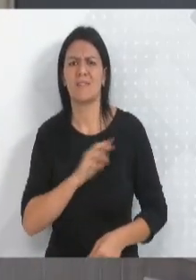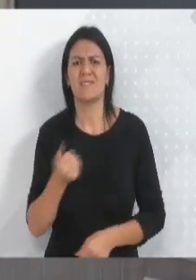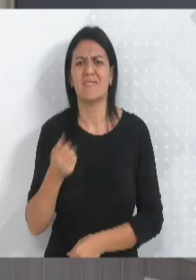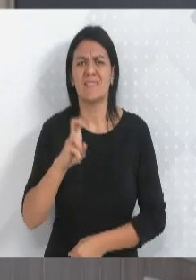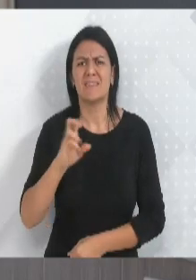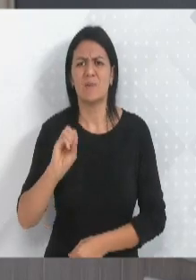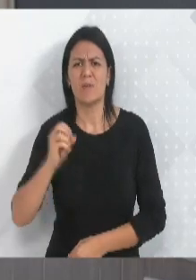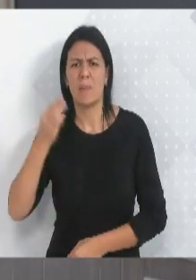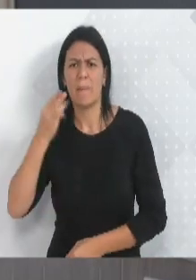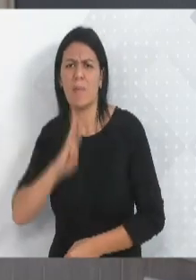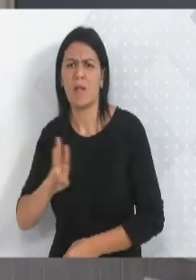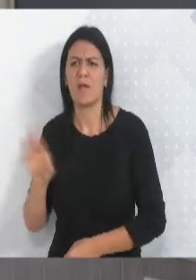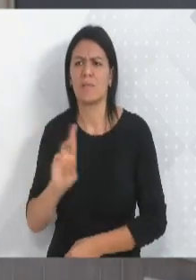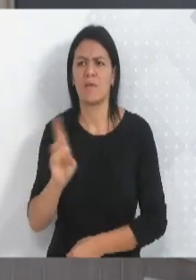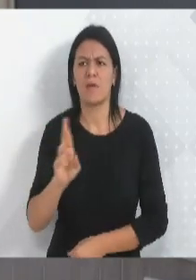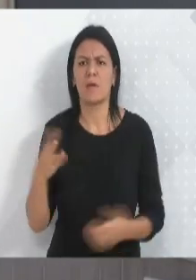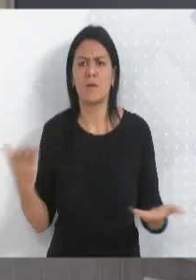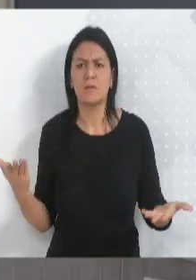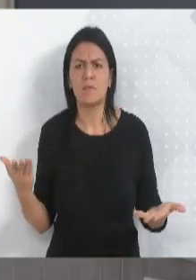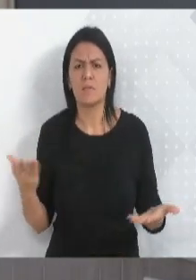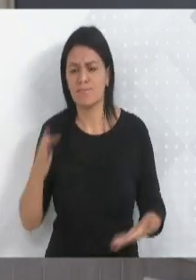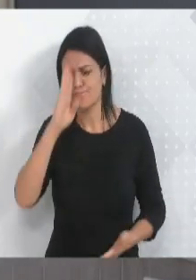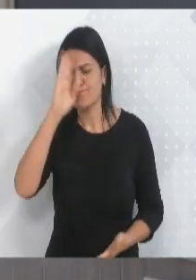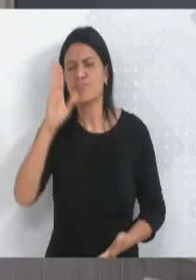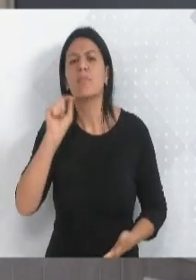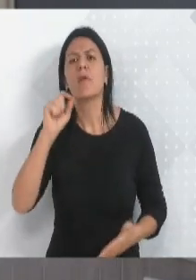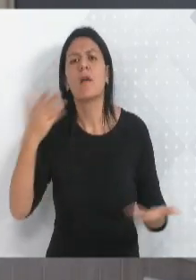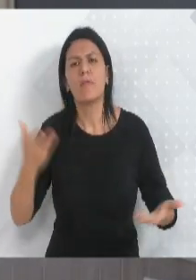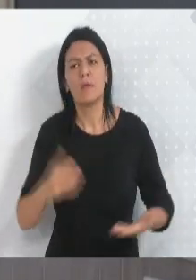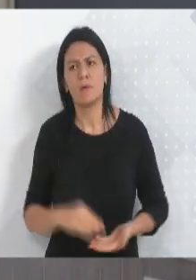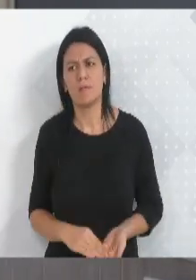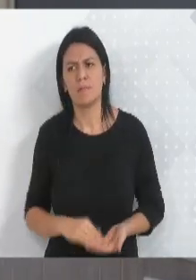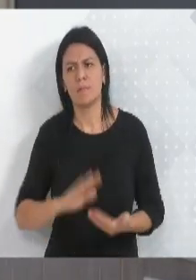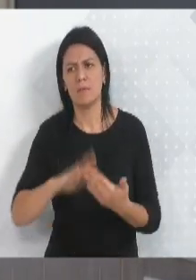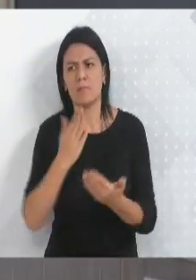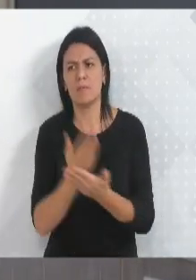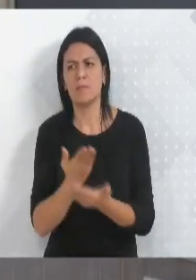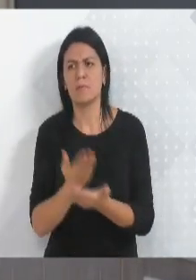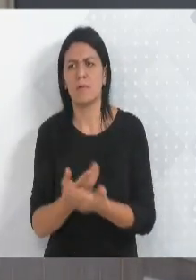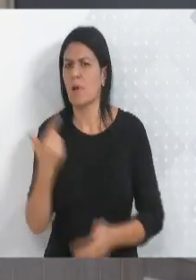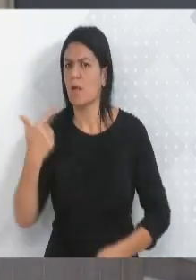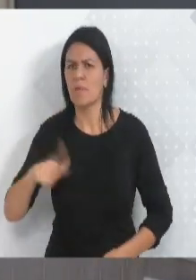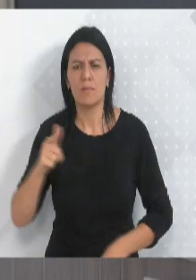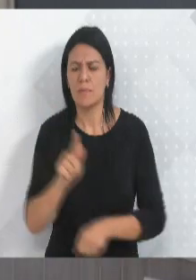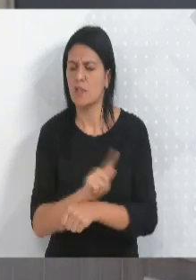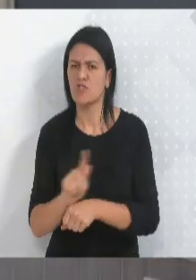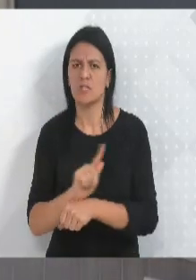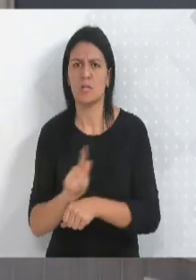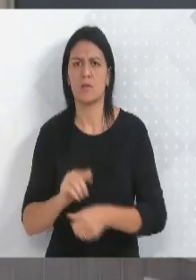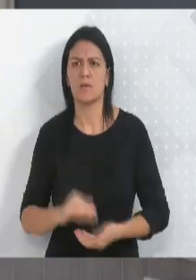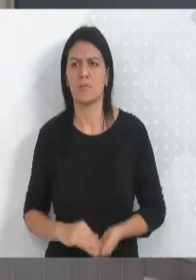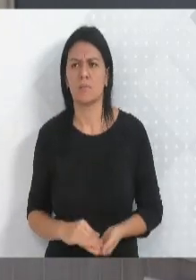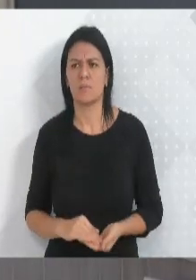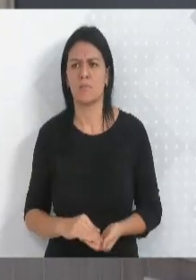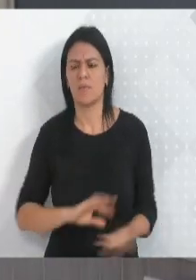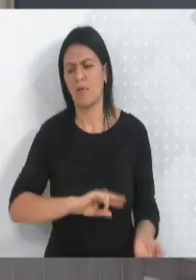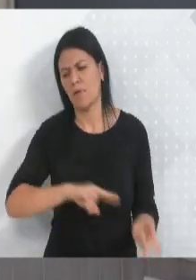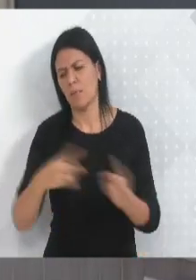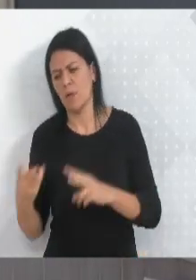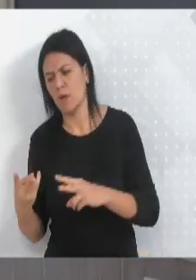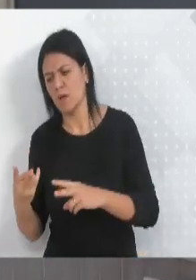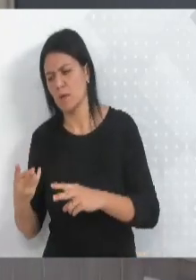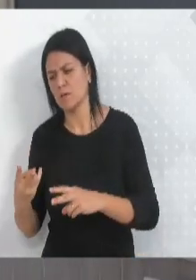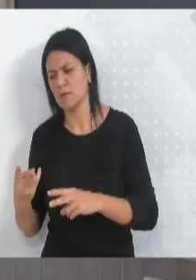reais. E cadê a prioridade das escolas? Não tem gestão. Passa para o CETERB, passa